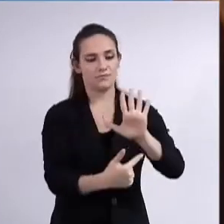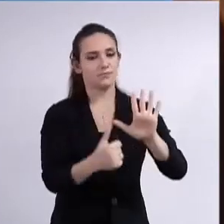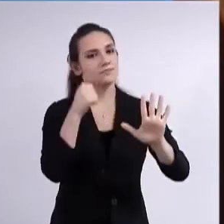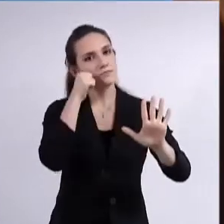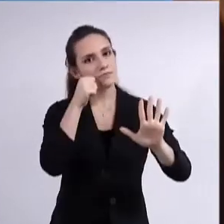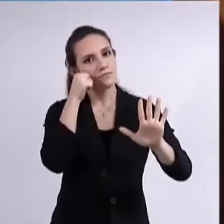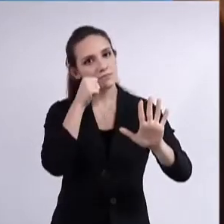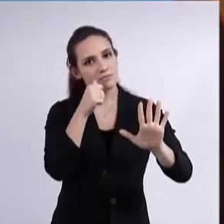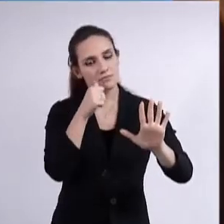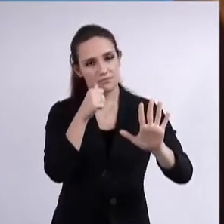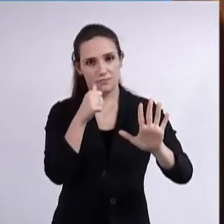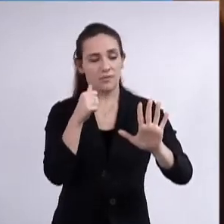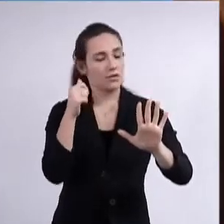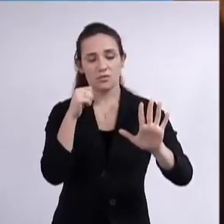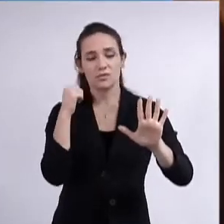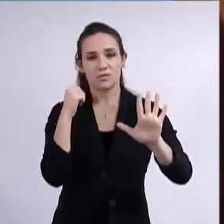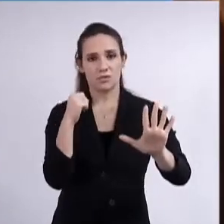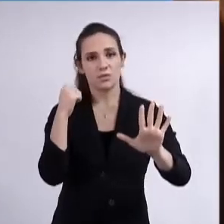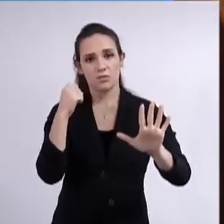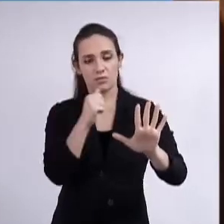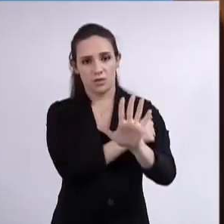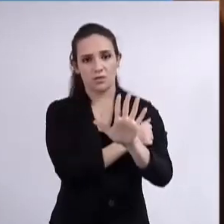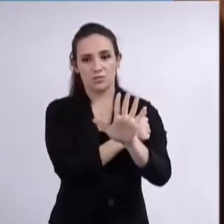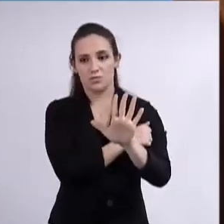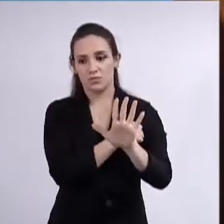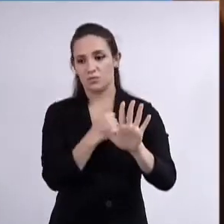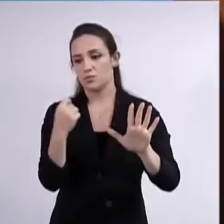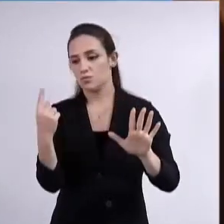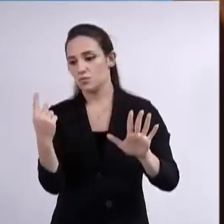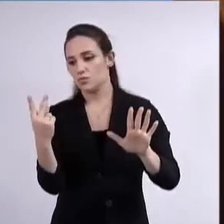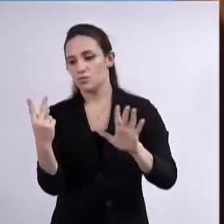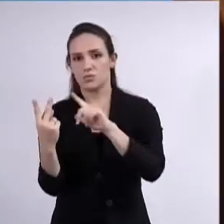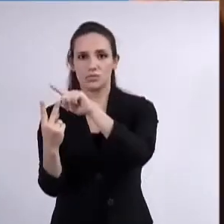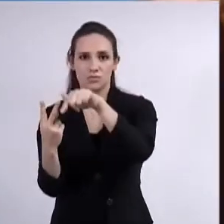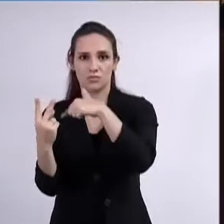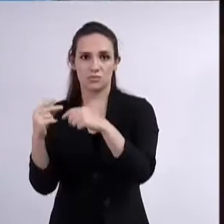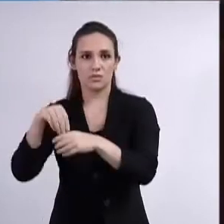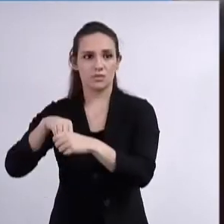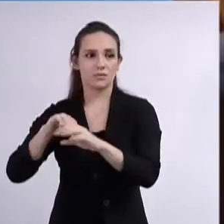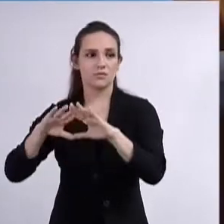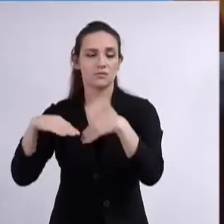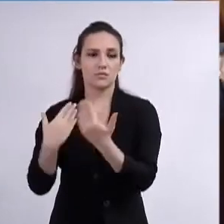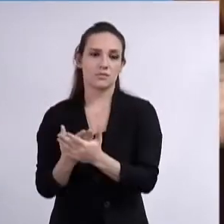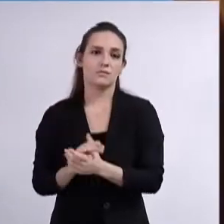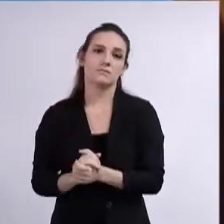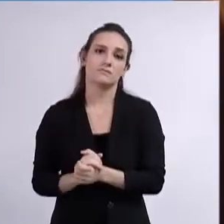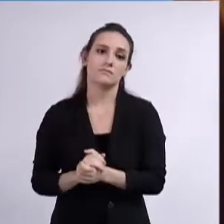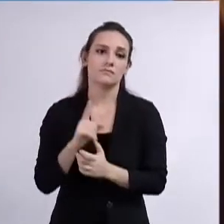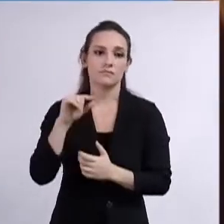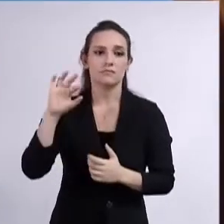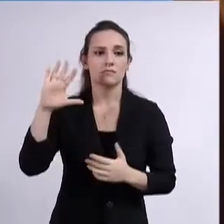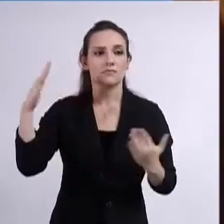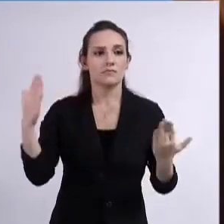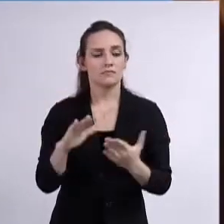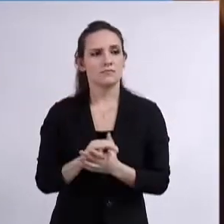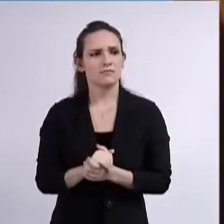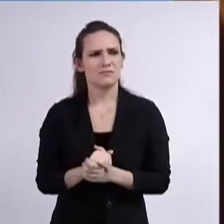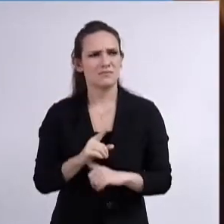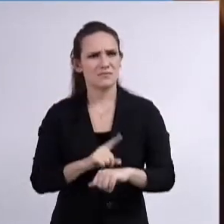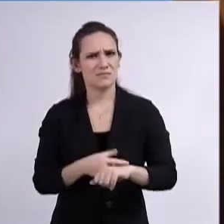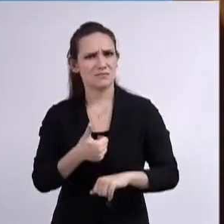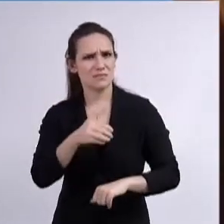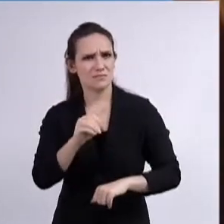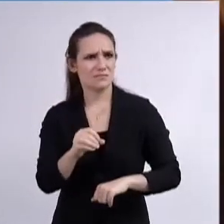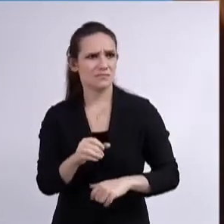4 são meninos e uma menina, outro era funcionário da escola. O ataque ocorreu agora, recentemente, praticamente às